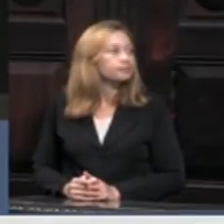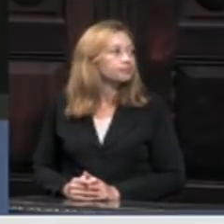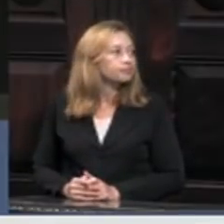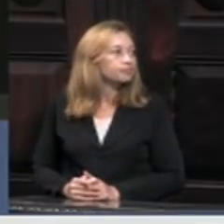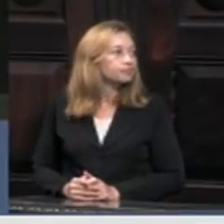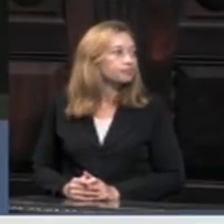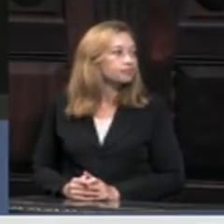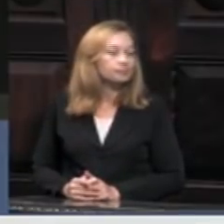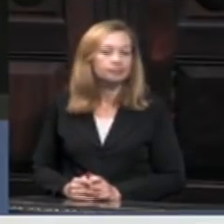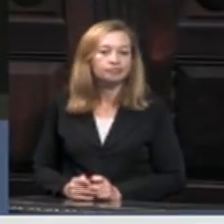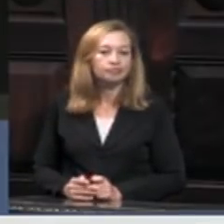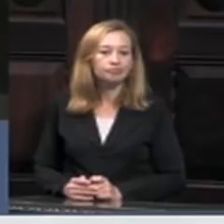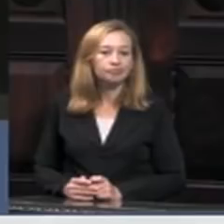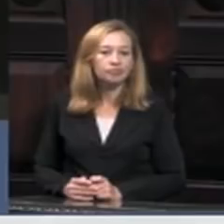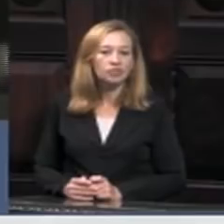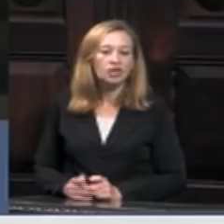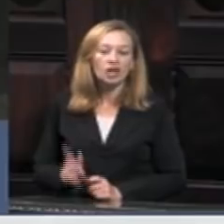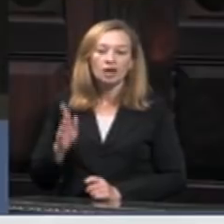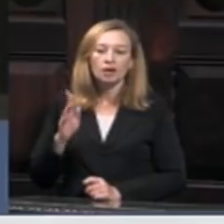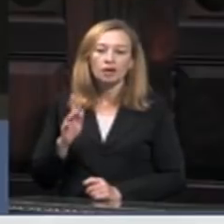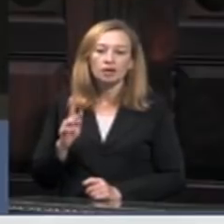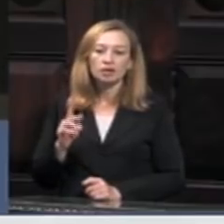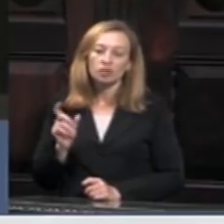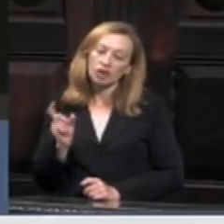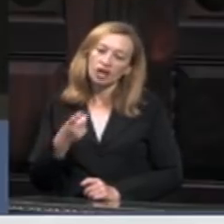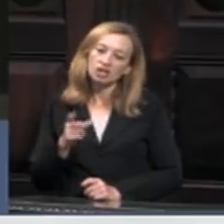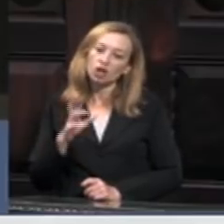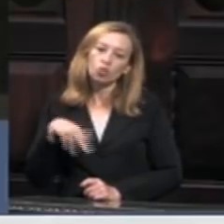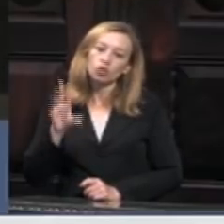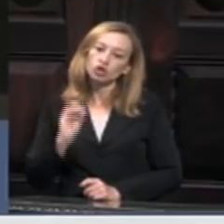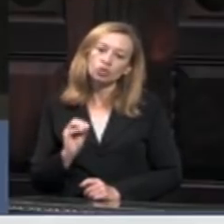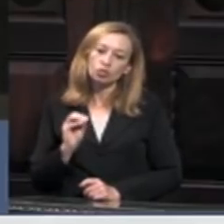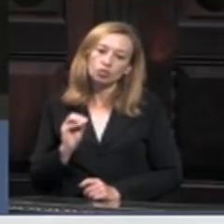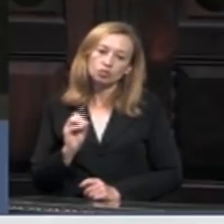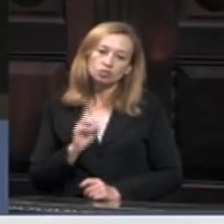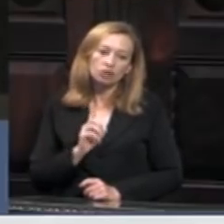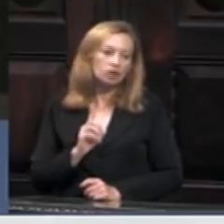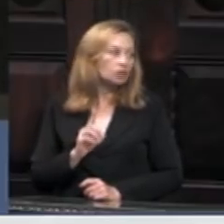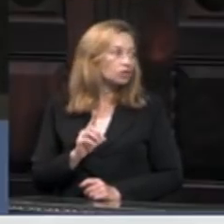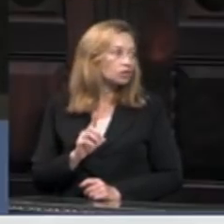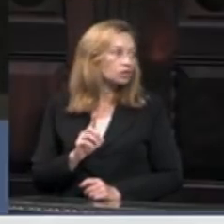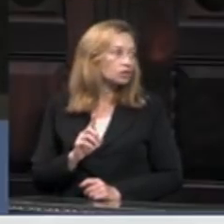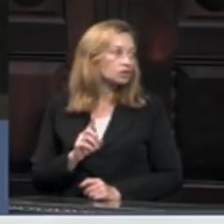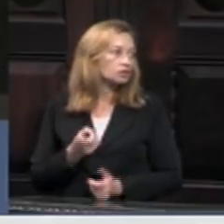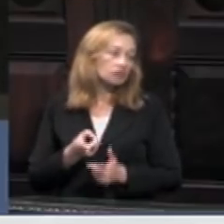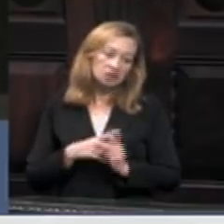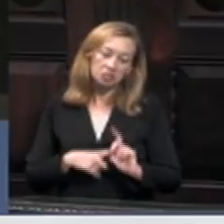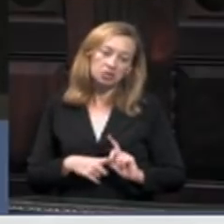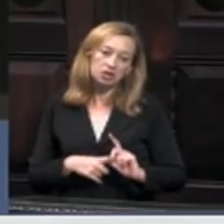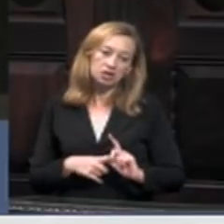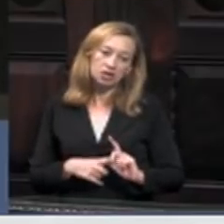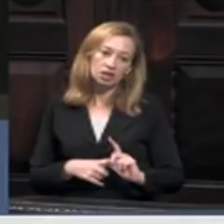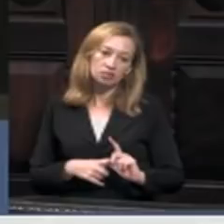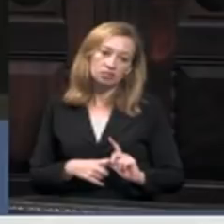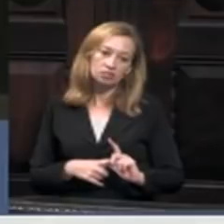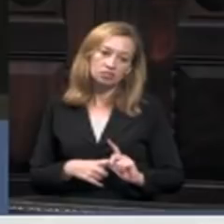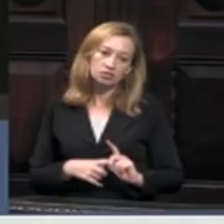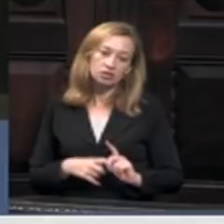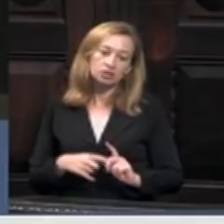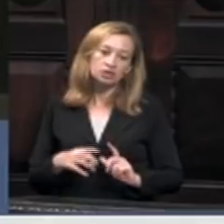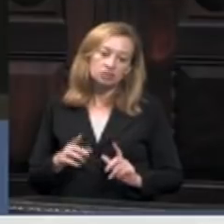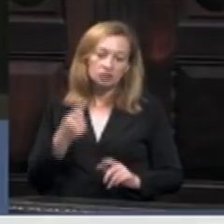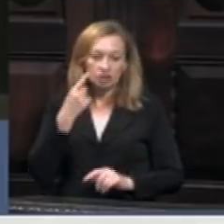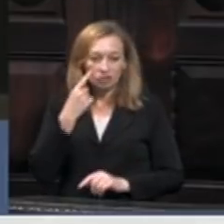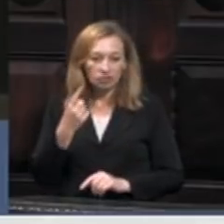Não, mas aí não, é do bilhete único, nós acordamos fazer no outro. Vai ficar pendente essa história, a questão do Odessa. Eu queria